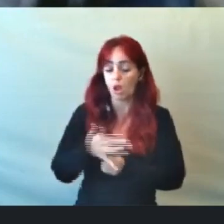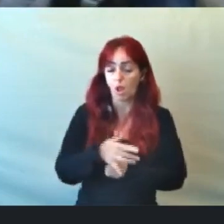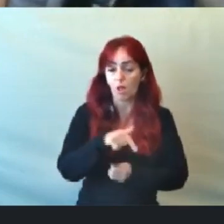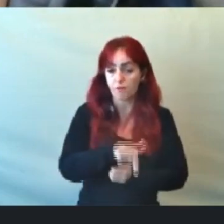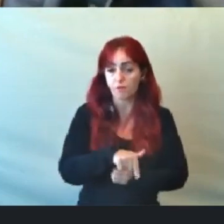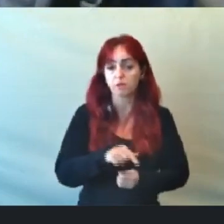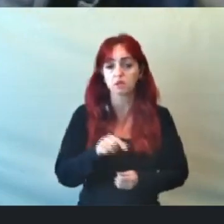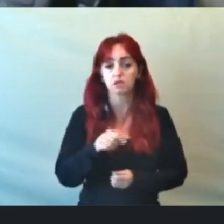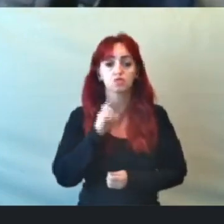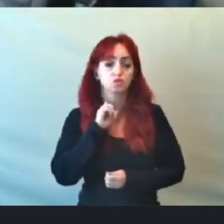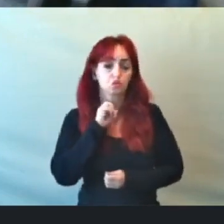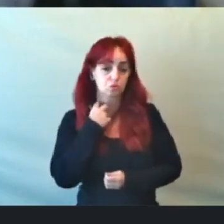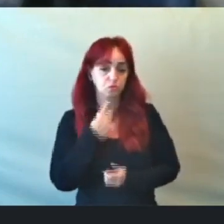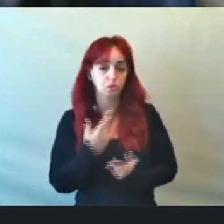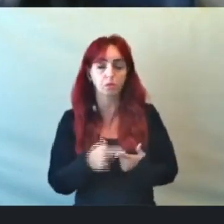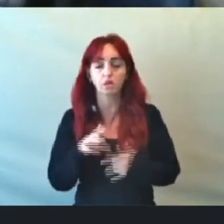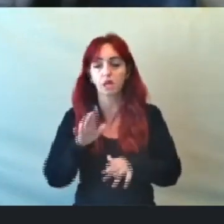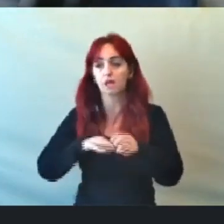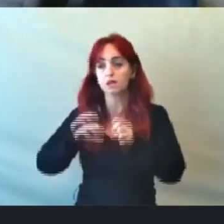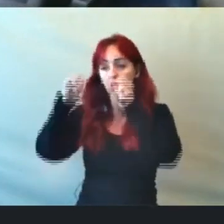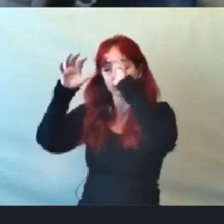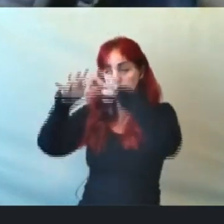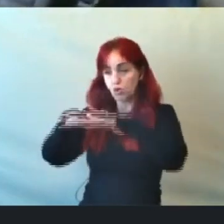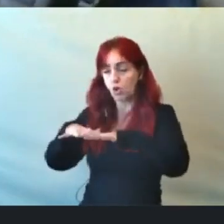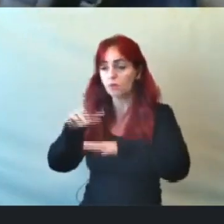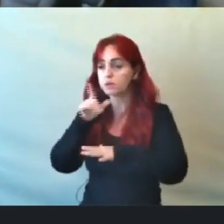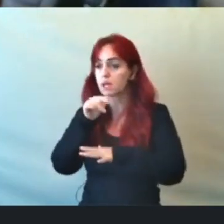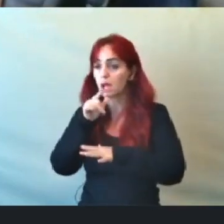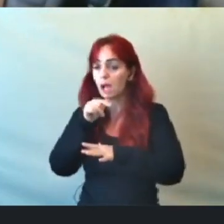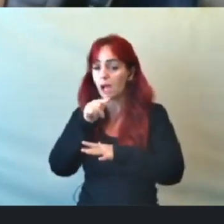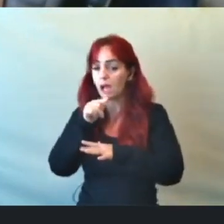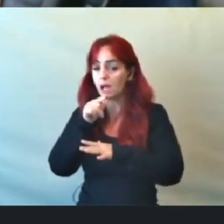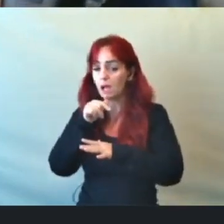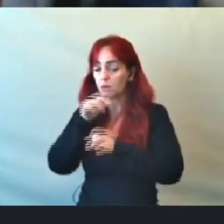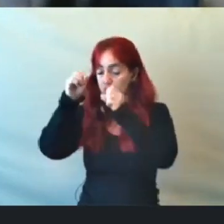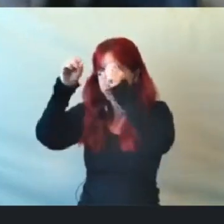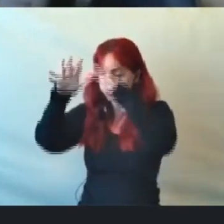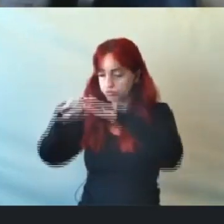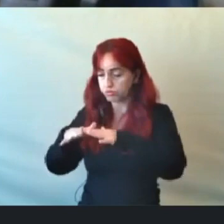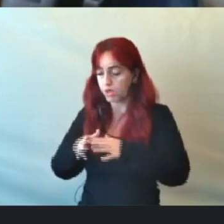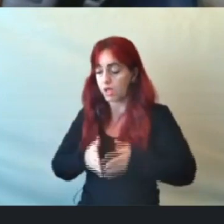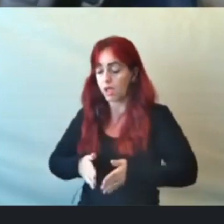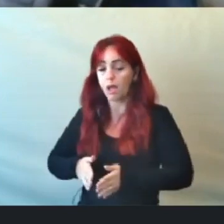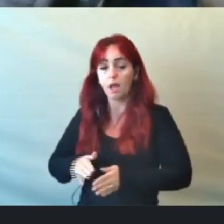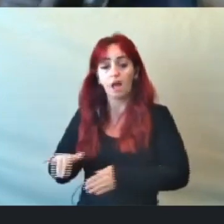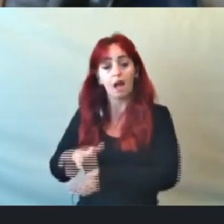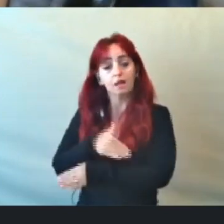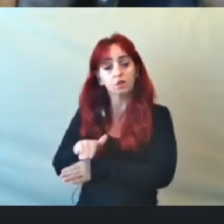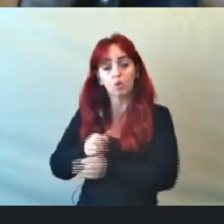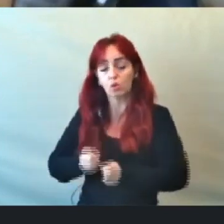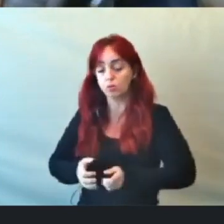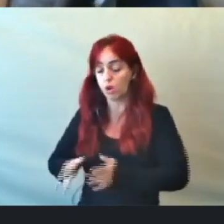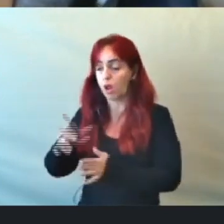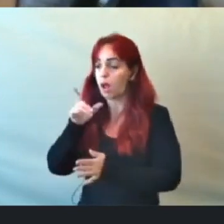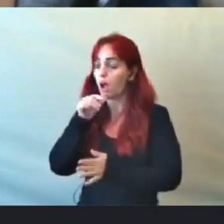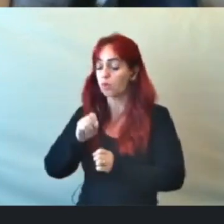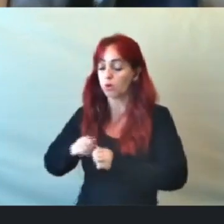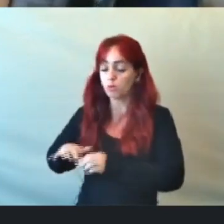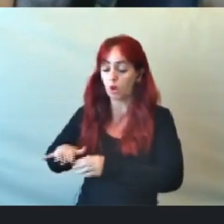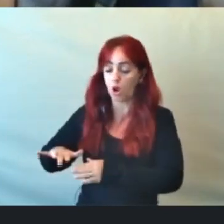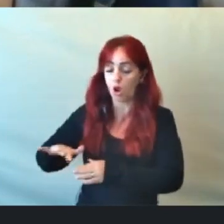as ruas são lavadas pela chuva e essas cargas de poluentes, que são poluentes